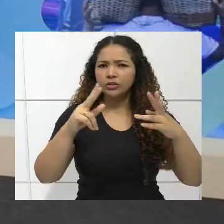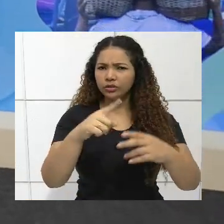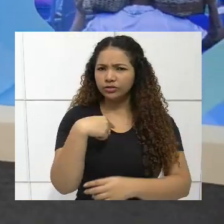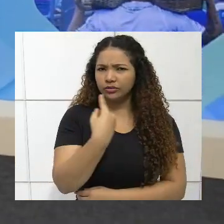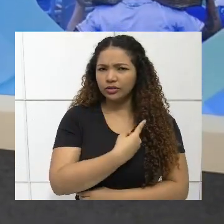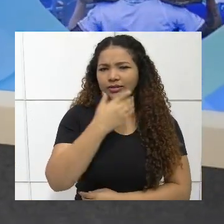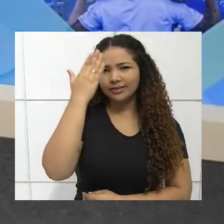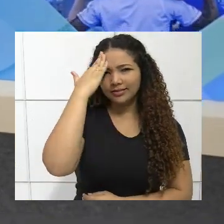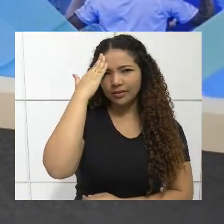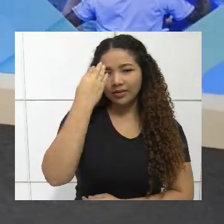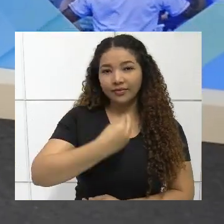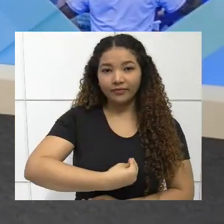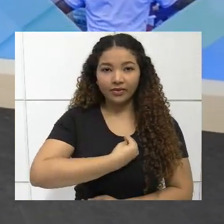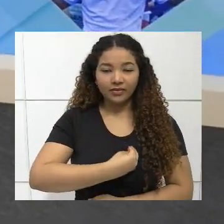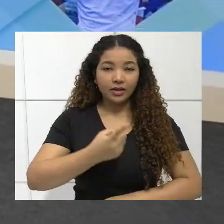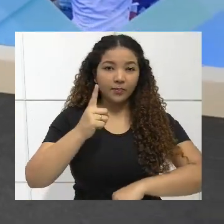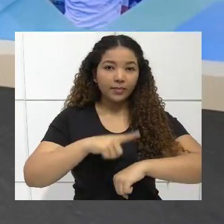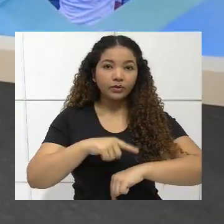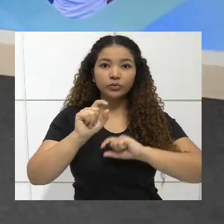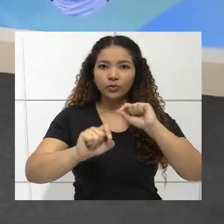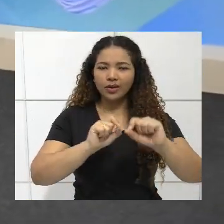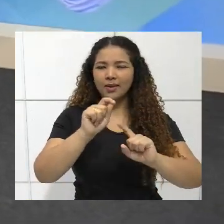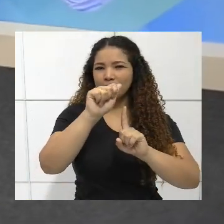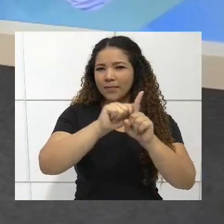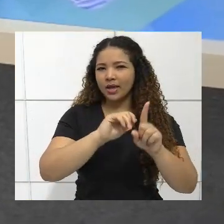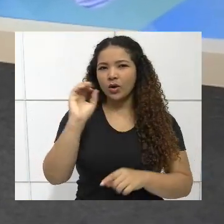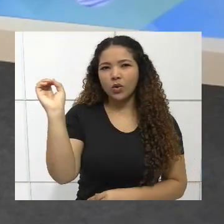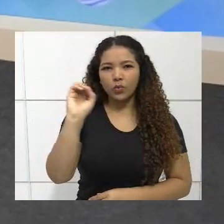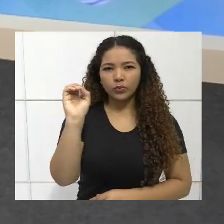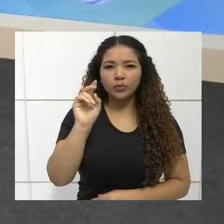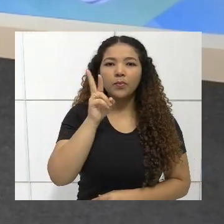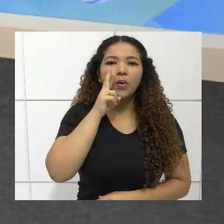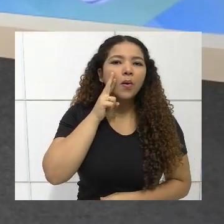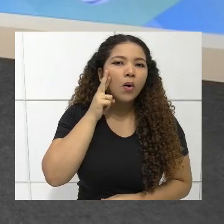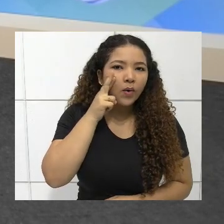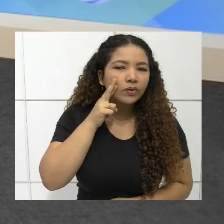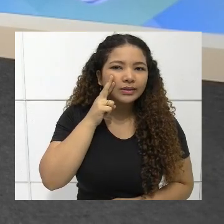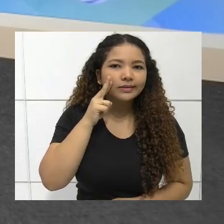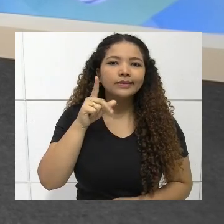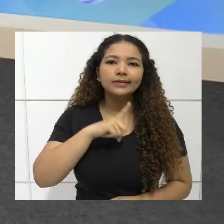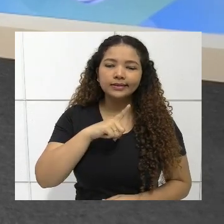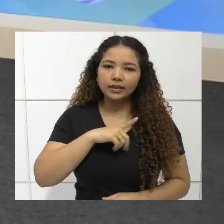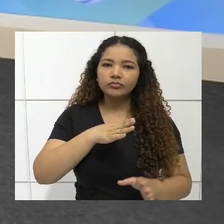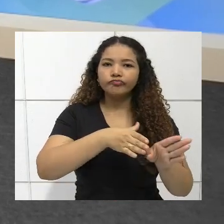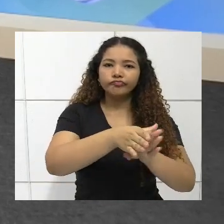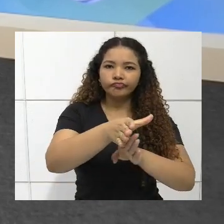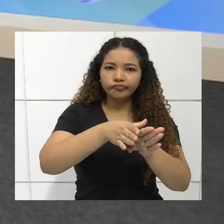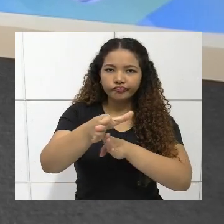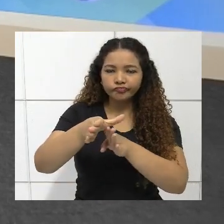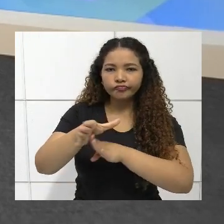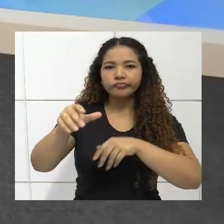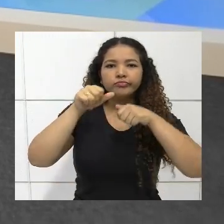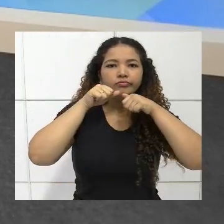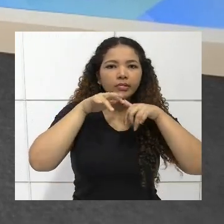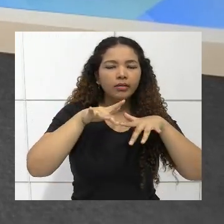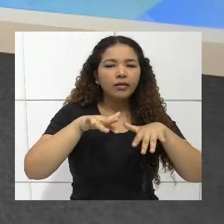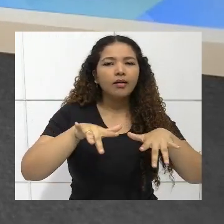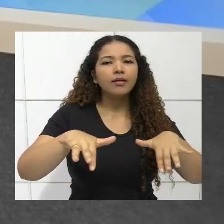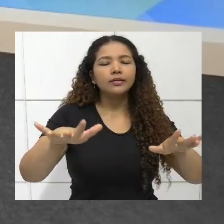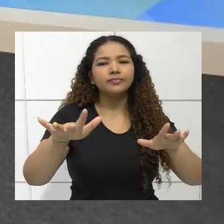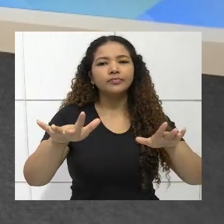período do Outubro Rosa, onde campanhas e mais campanhas de conscientização são feitas. Na manhã desta sexta-feira,